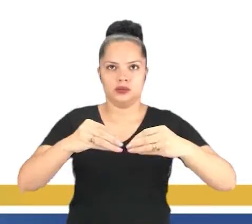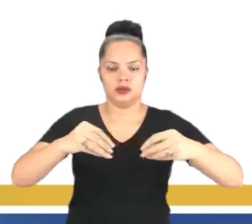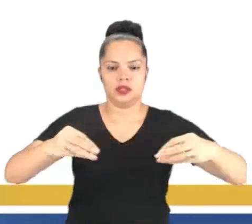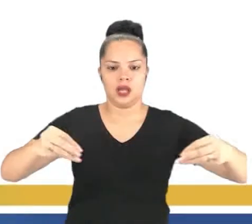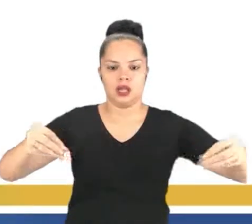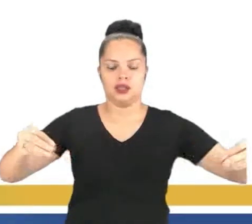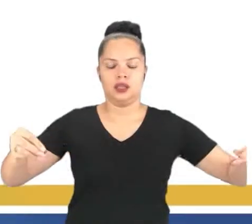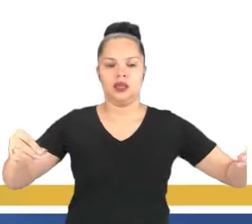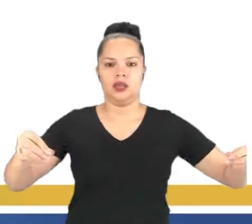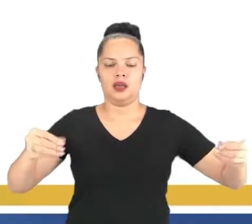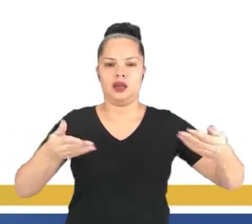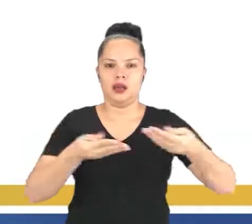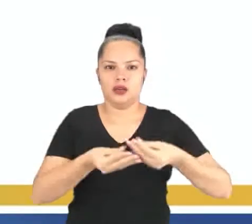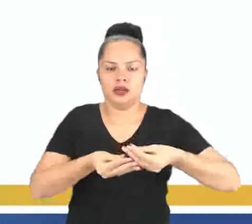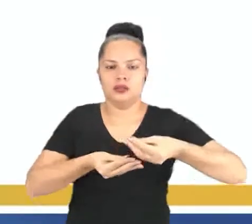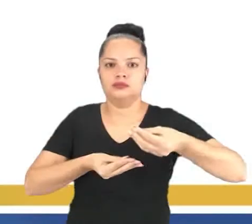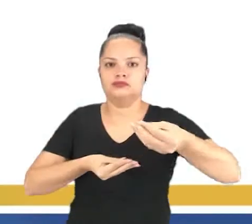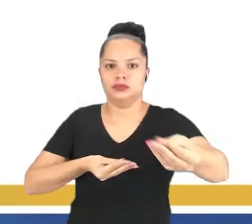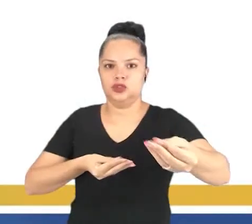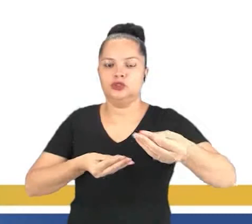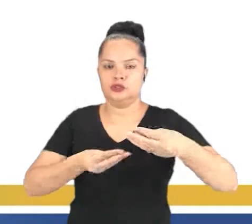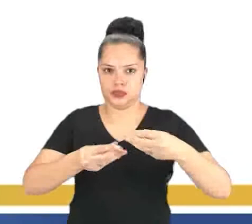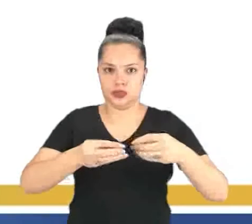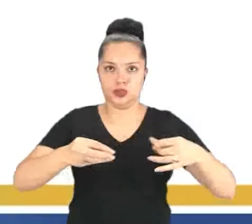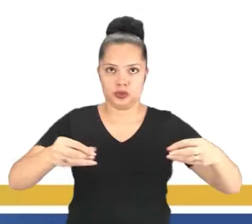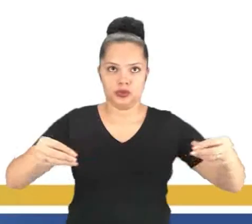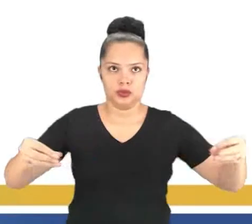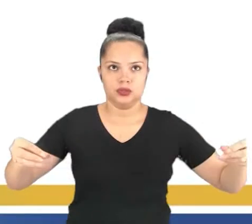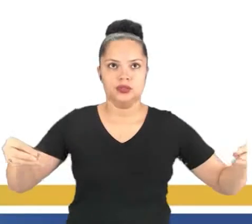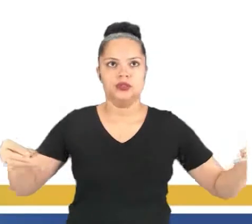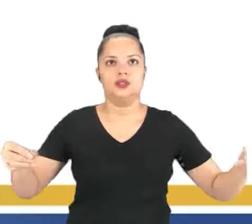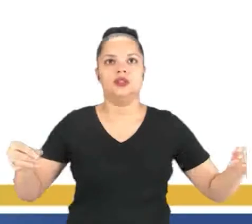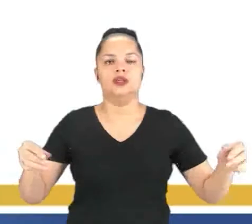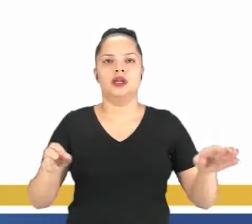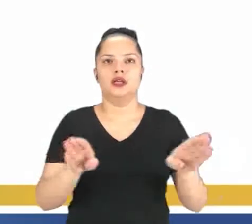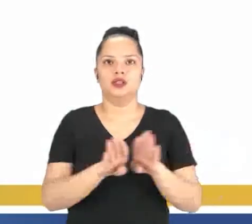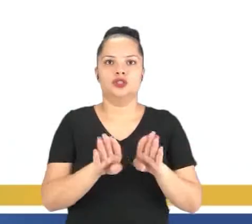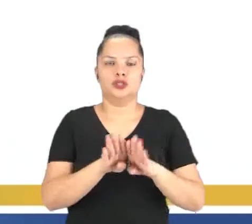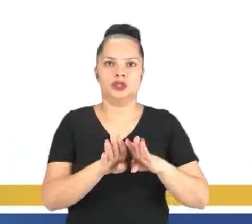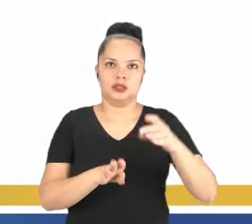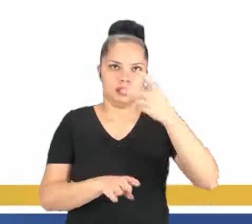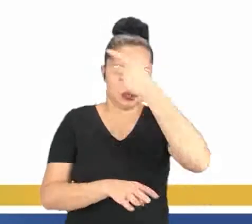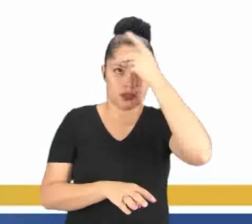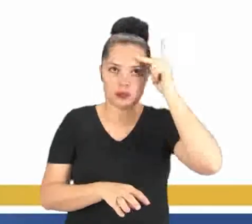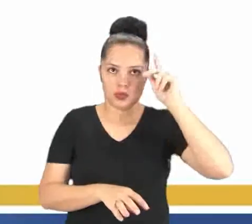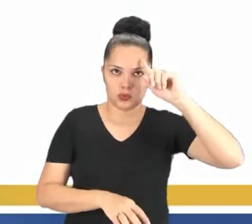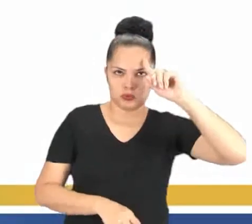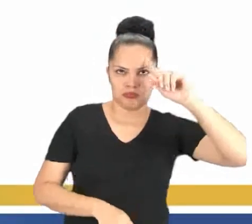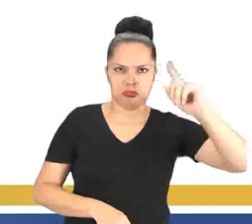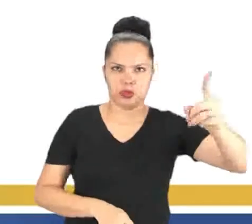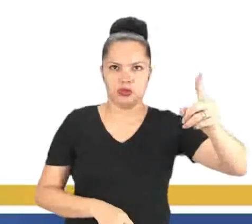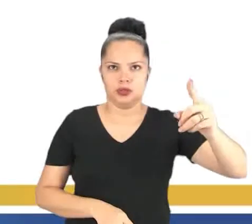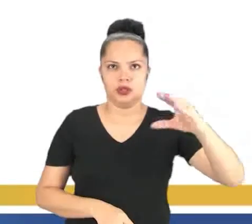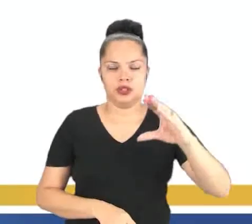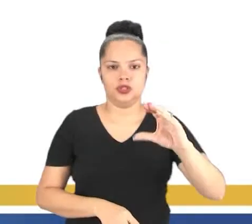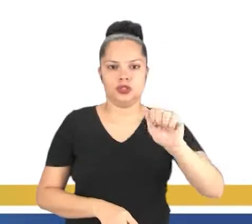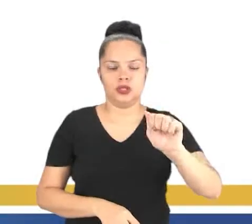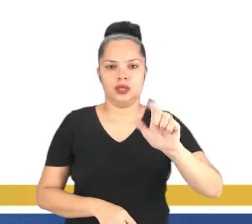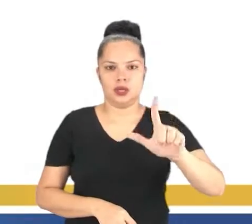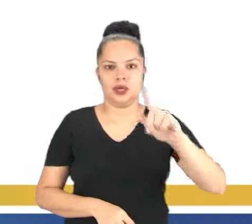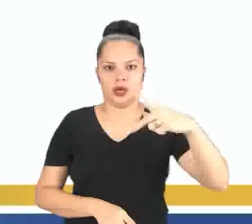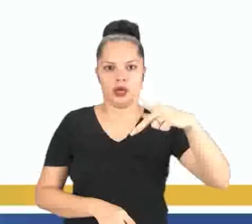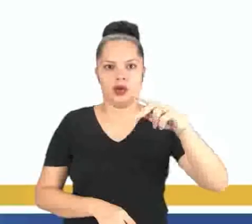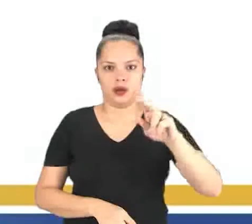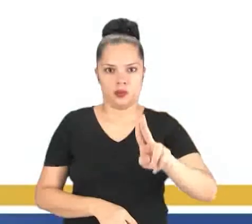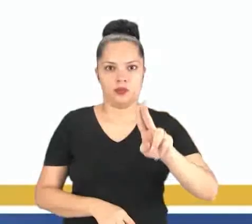né é as cálculos né cujos dirigentes locais se chamavam calcule que eram aldeias